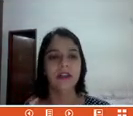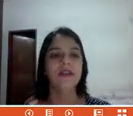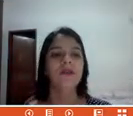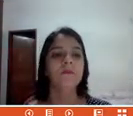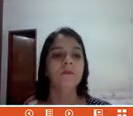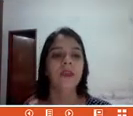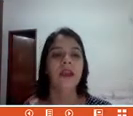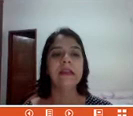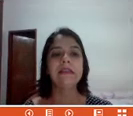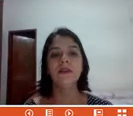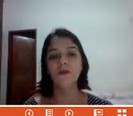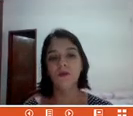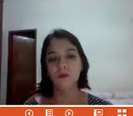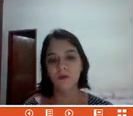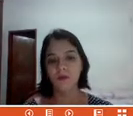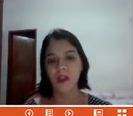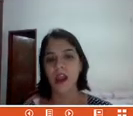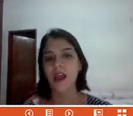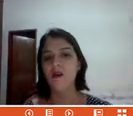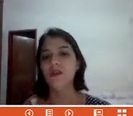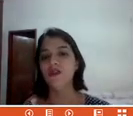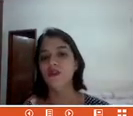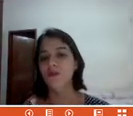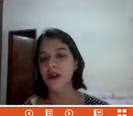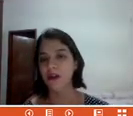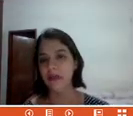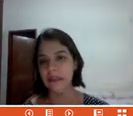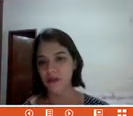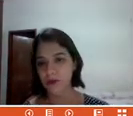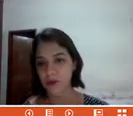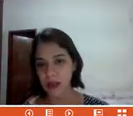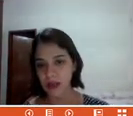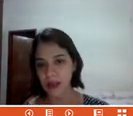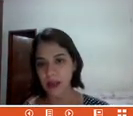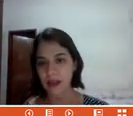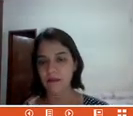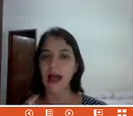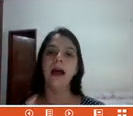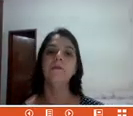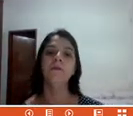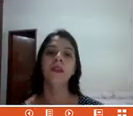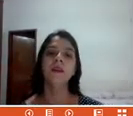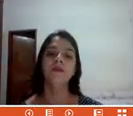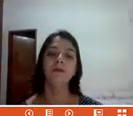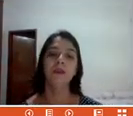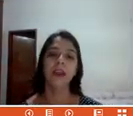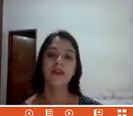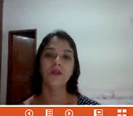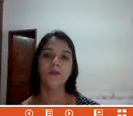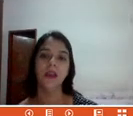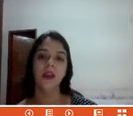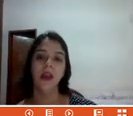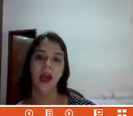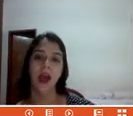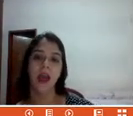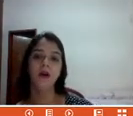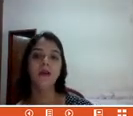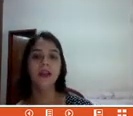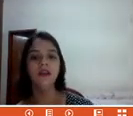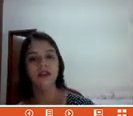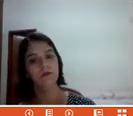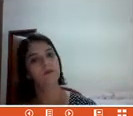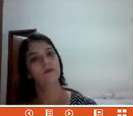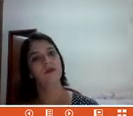logo adiante. Segundo, ela é um idioma reconhecido por lei, tá? Vamos falar sobre